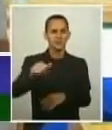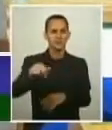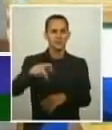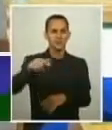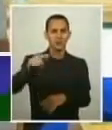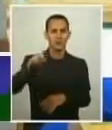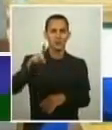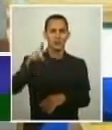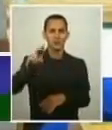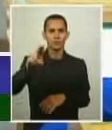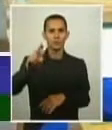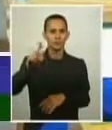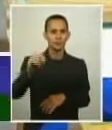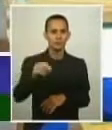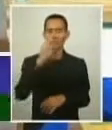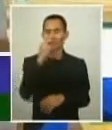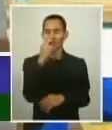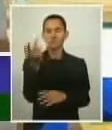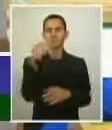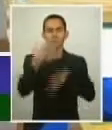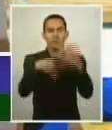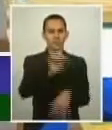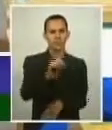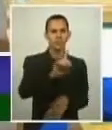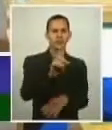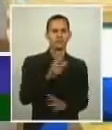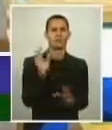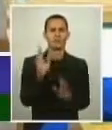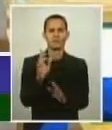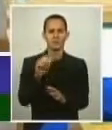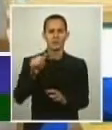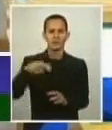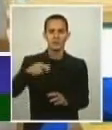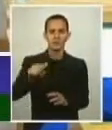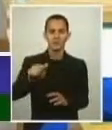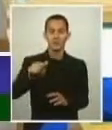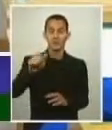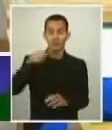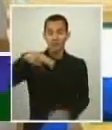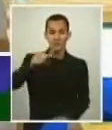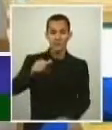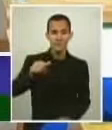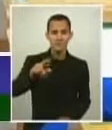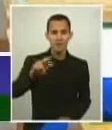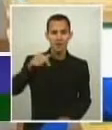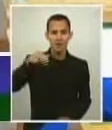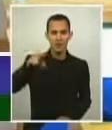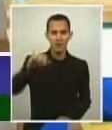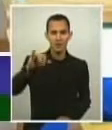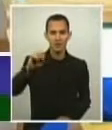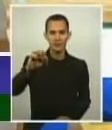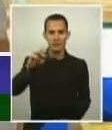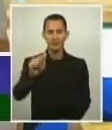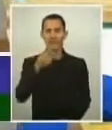que gosta de usar a expressão anarquismo como sinônimo de bagunça Mas não é isso anarquismo uma concepção política que põem em